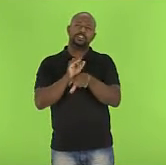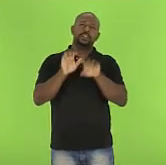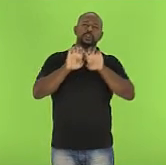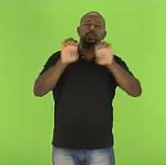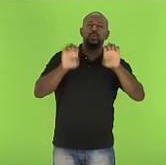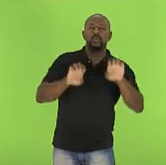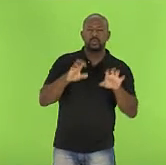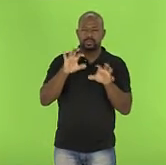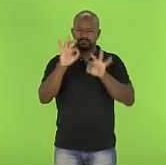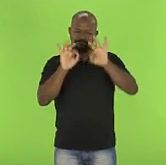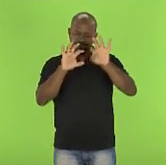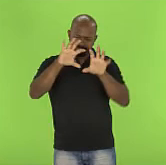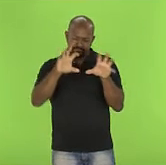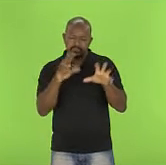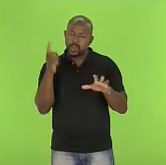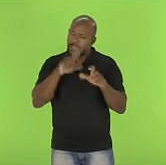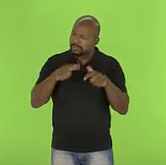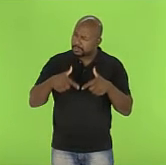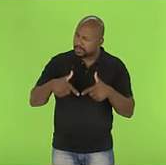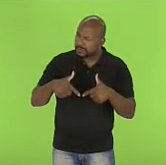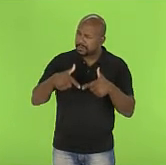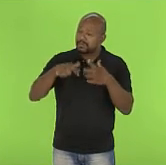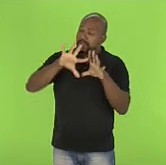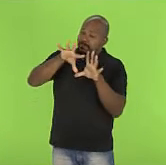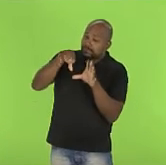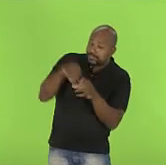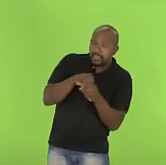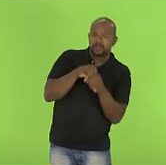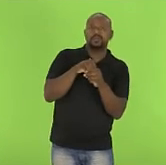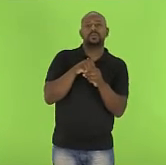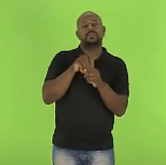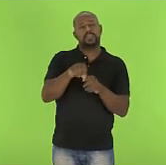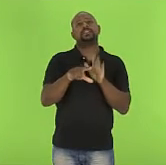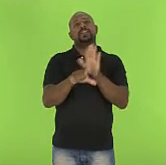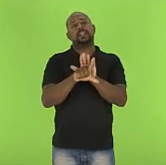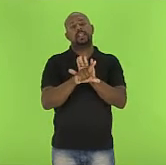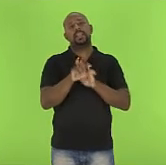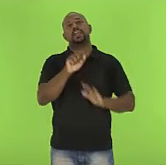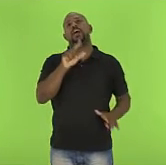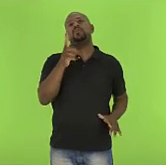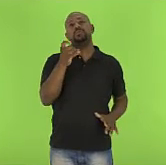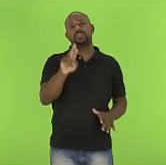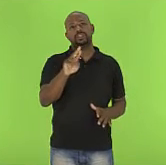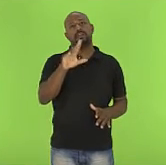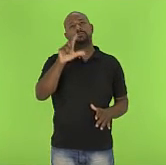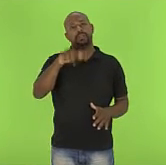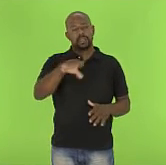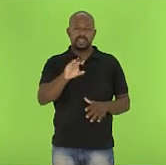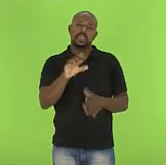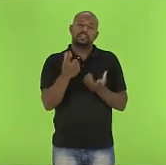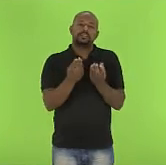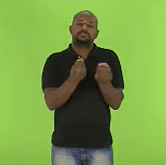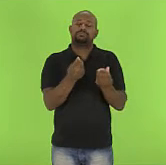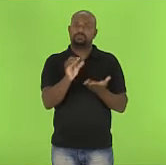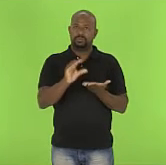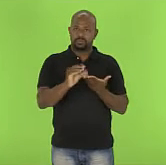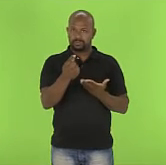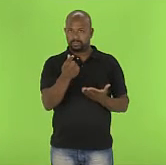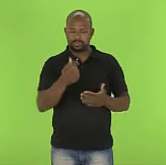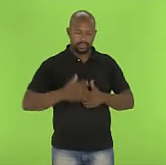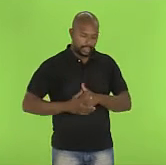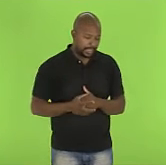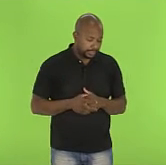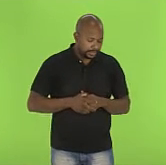reestruturar o projeto para fazer ele acontecer dentro dessa lei Aldir Blanc e desse tipo de investimento.